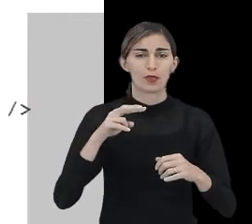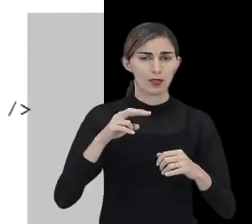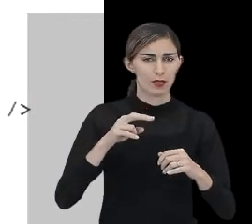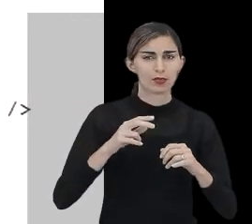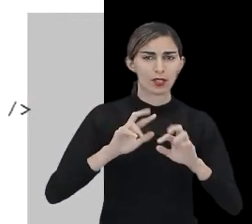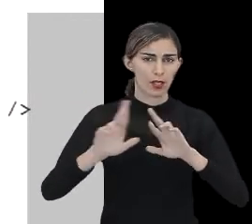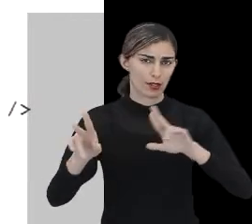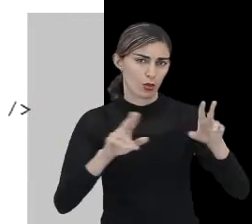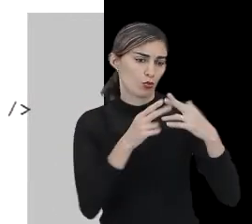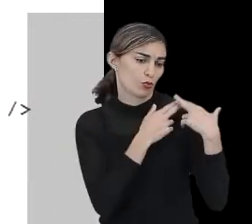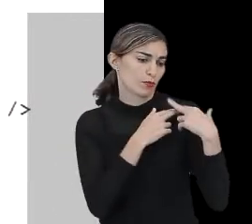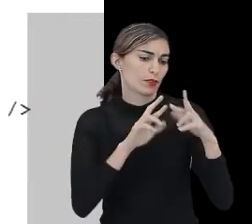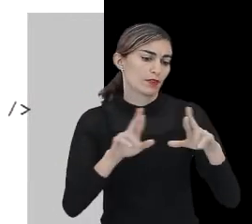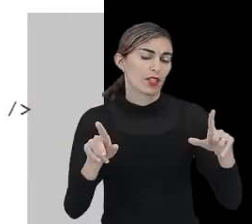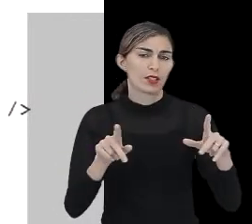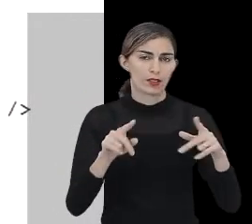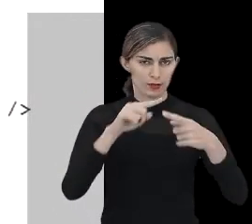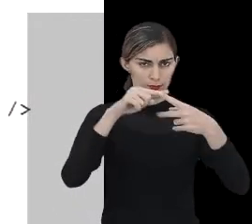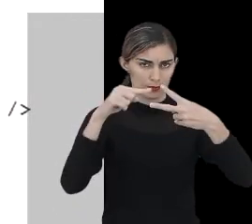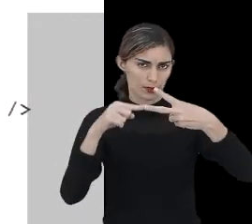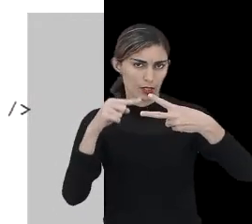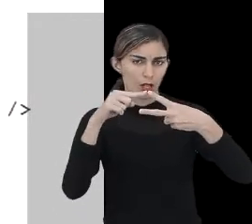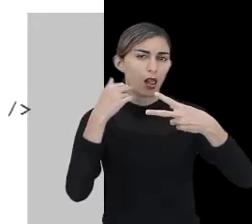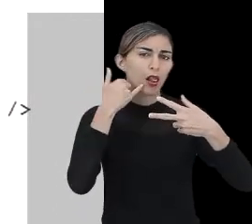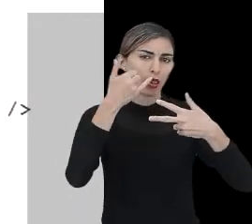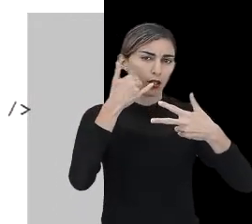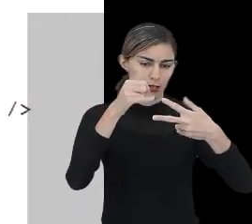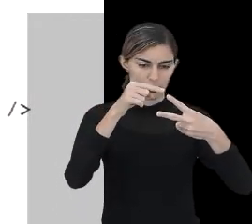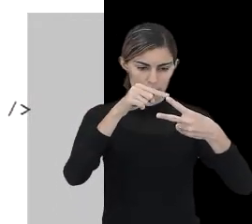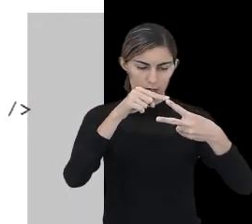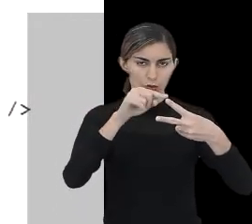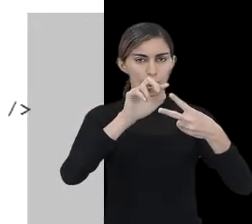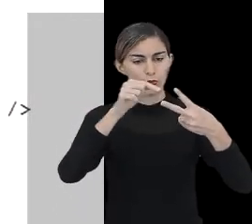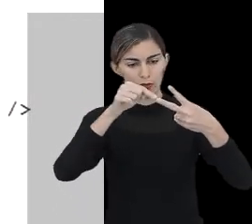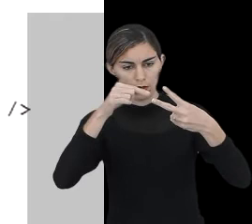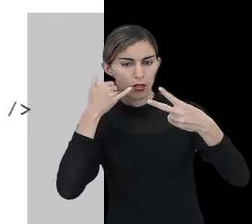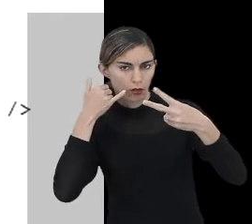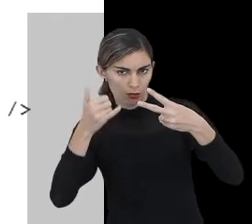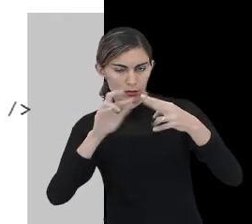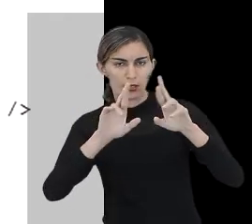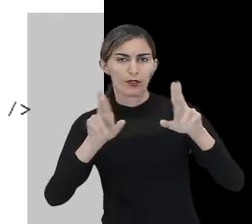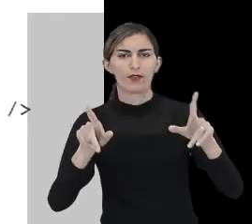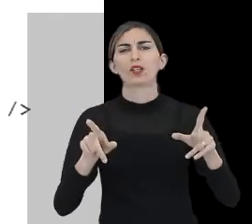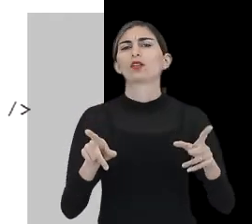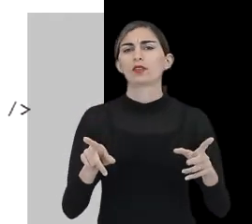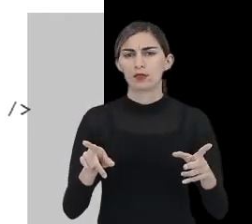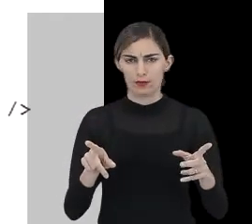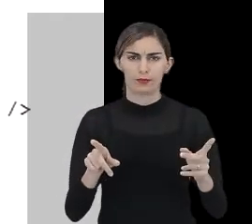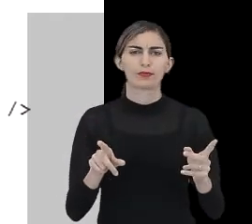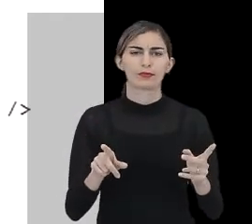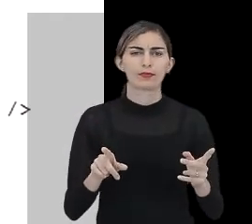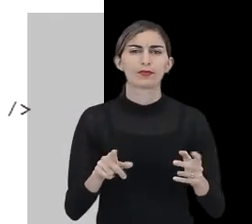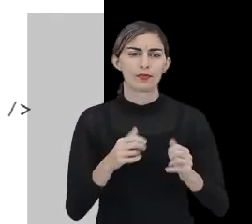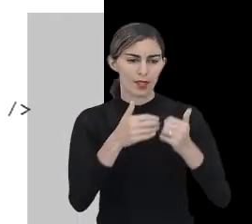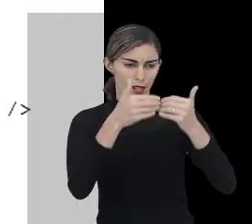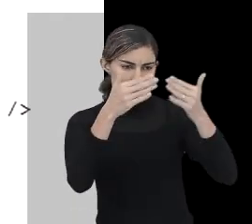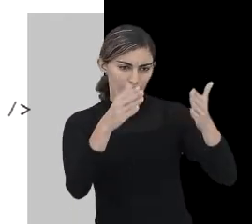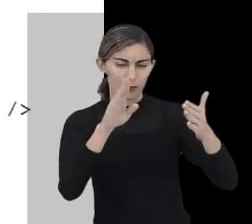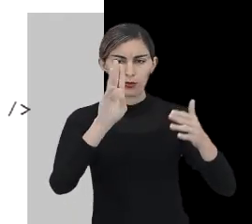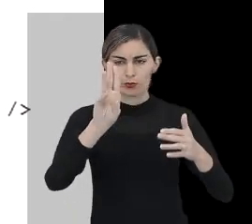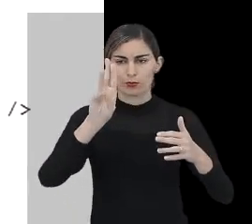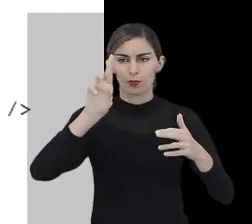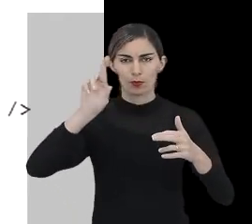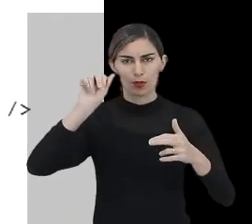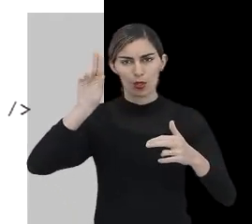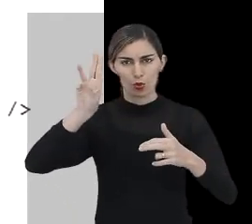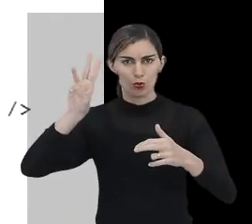diferentes. Para fazer a ligação é Action Call e para fazer a ligação é Action Call e para abrir o browser